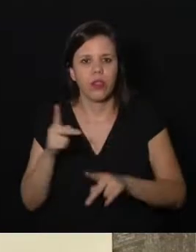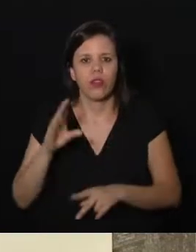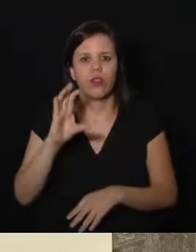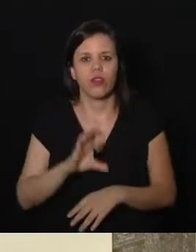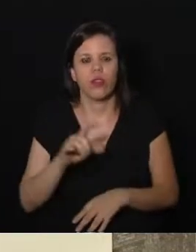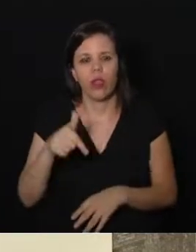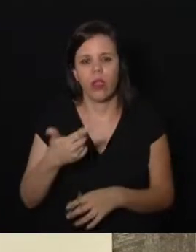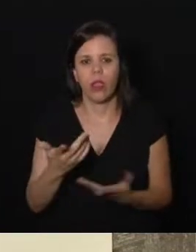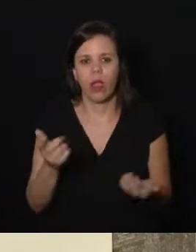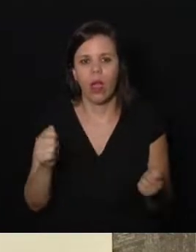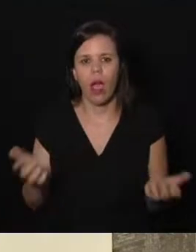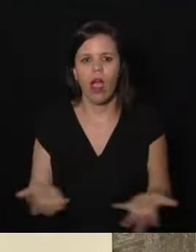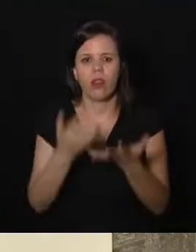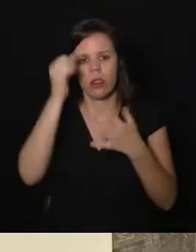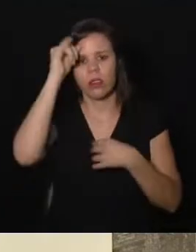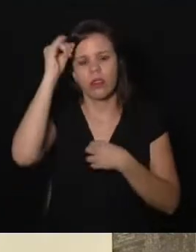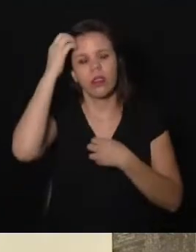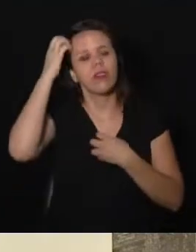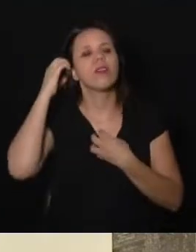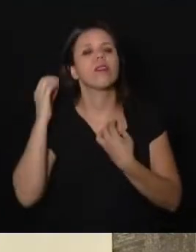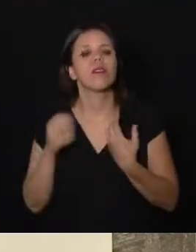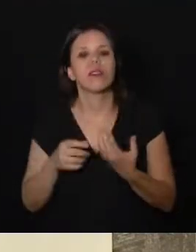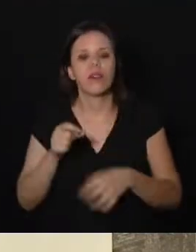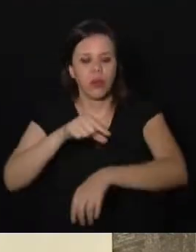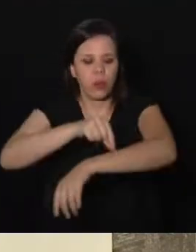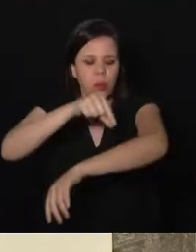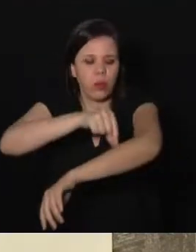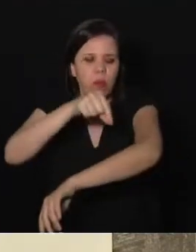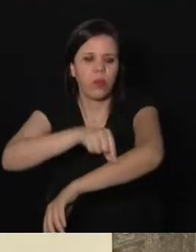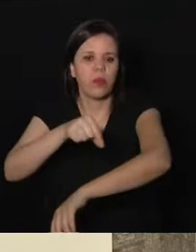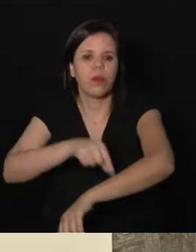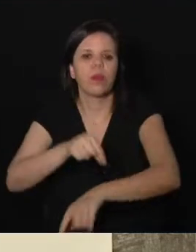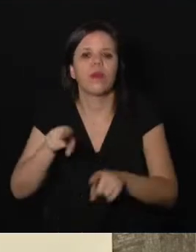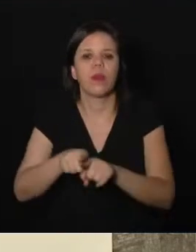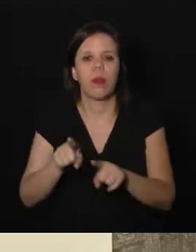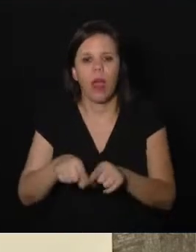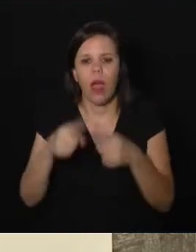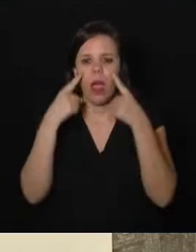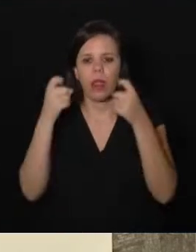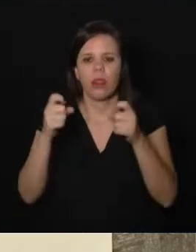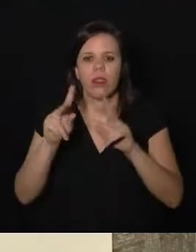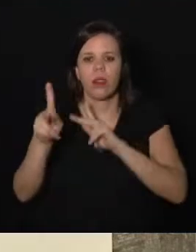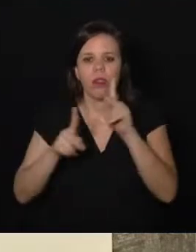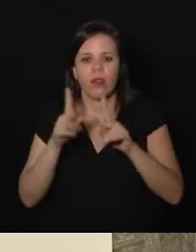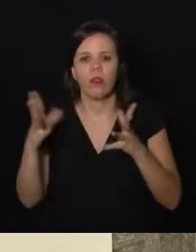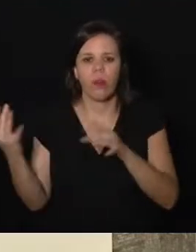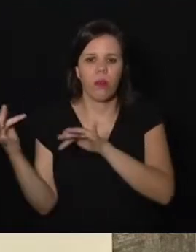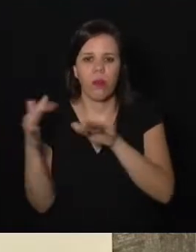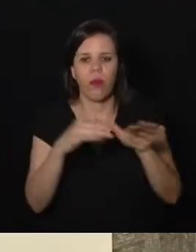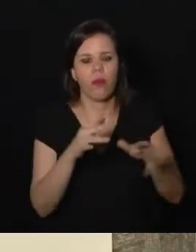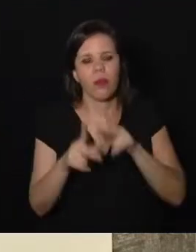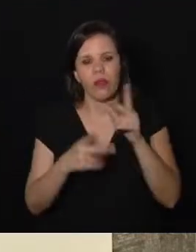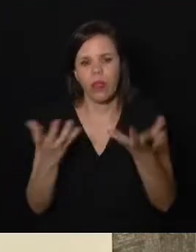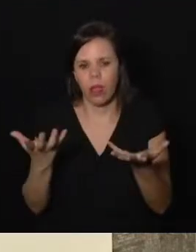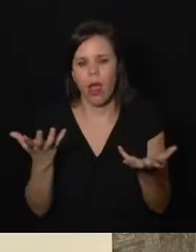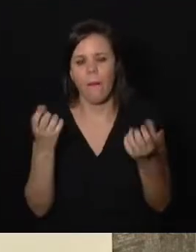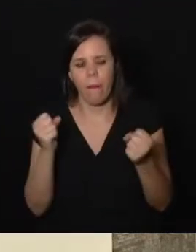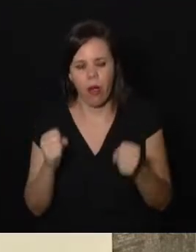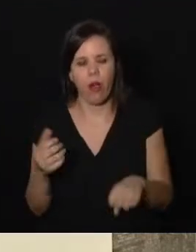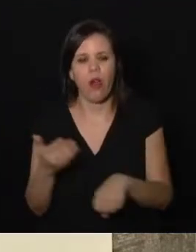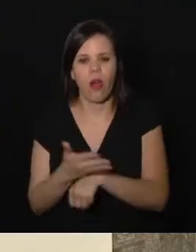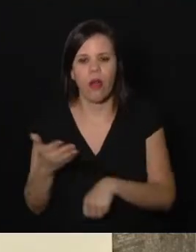a prevenção possa acontecer. É do interesse de todas as pessoas e poderão vir para cá aqueles que quiserem